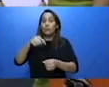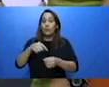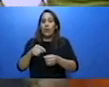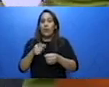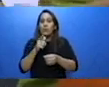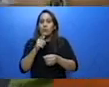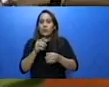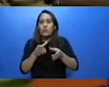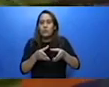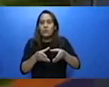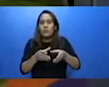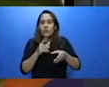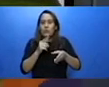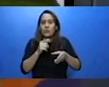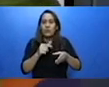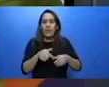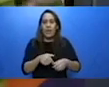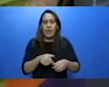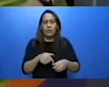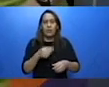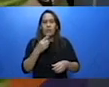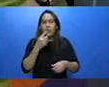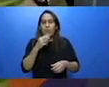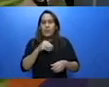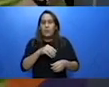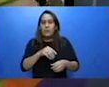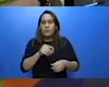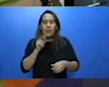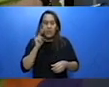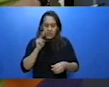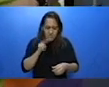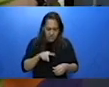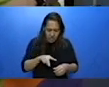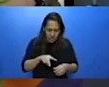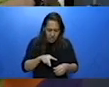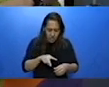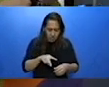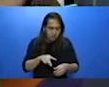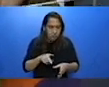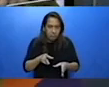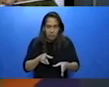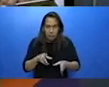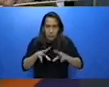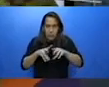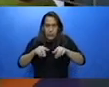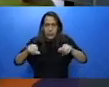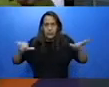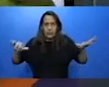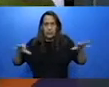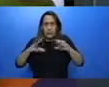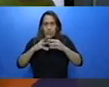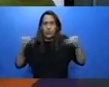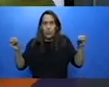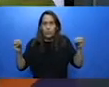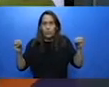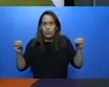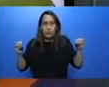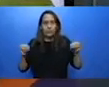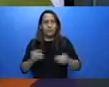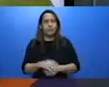água? O sal, a gente fica vendo o sal quando a gente coloca ele na água? Não, por quê? Ele